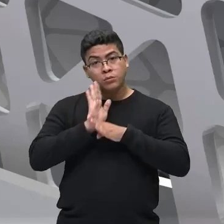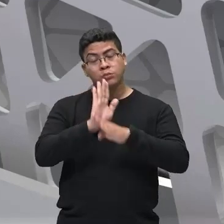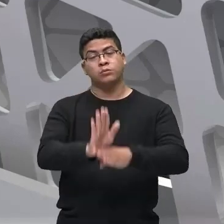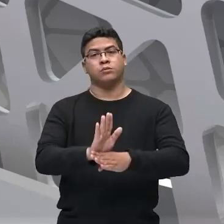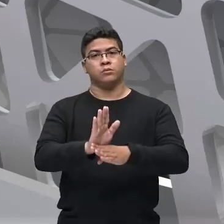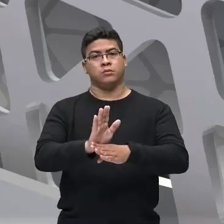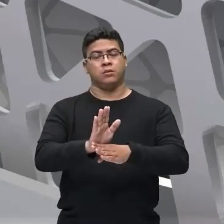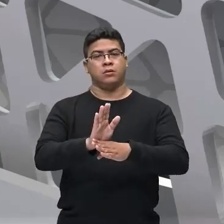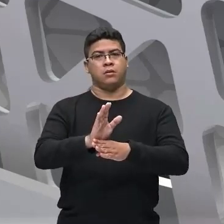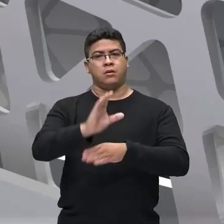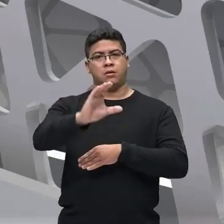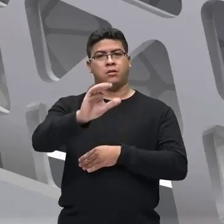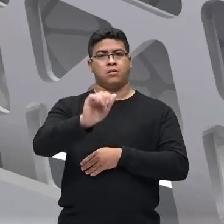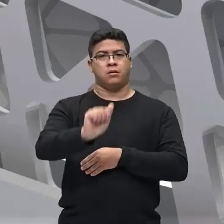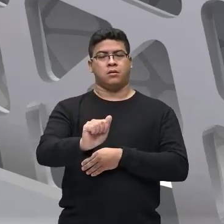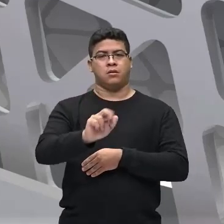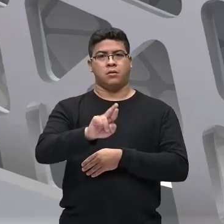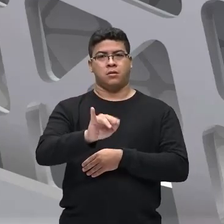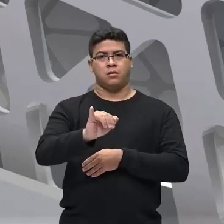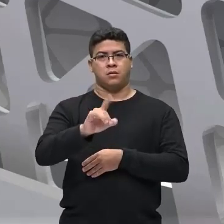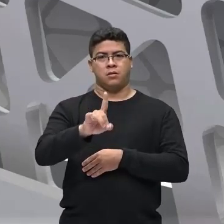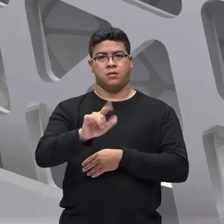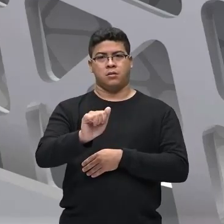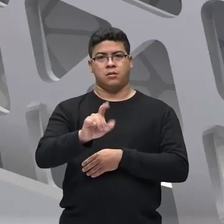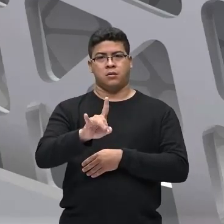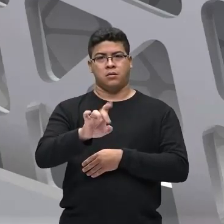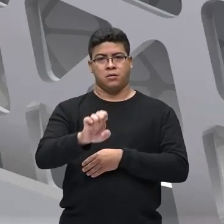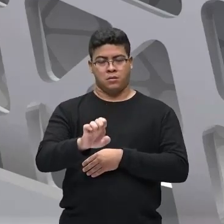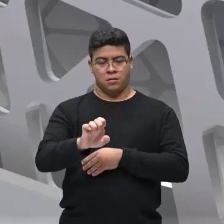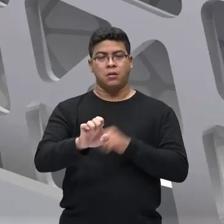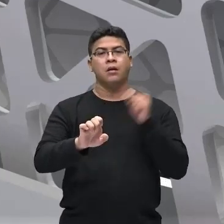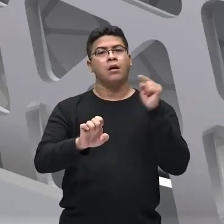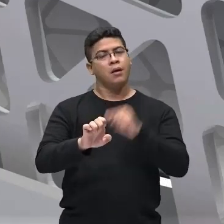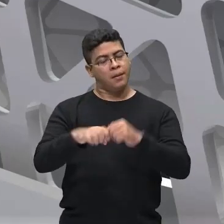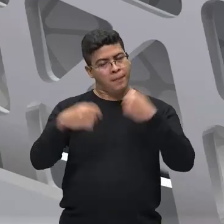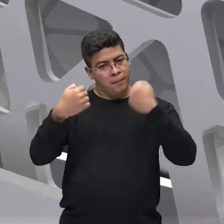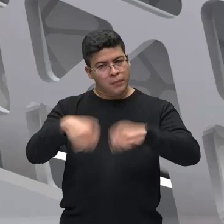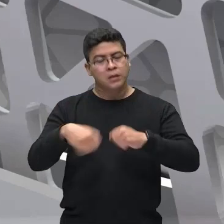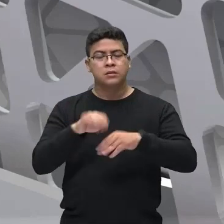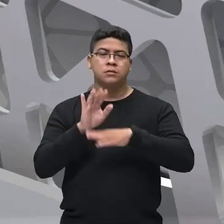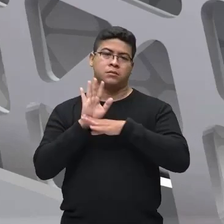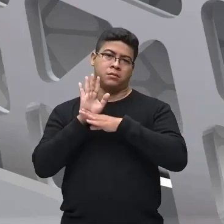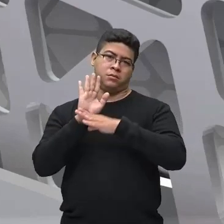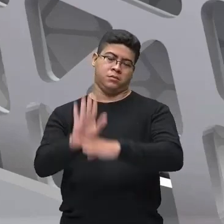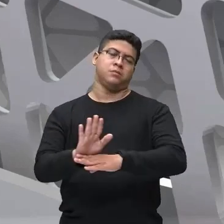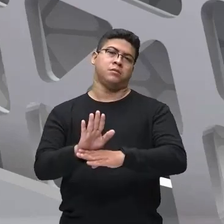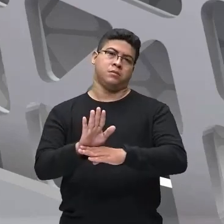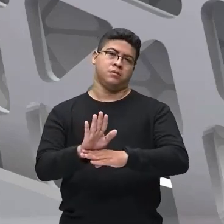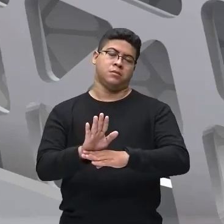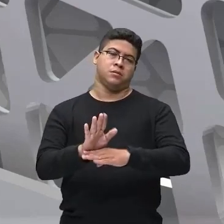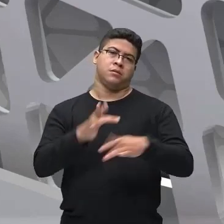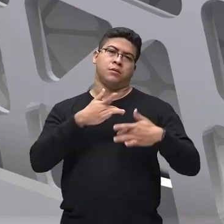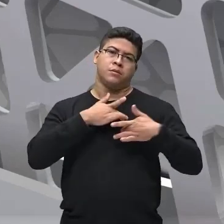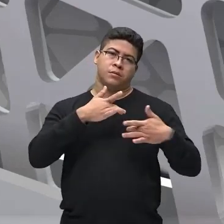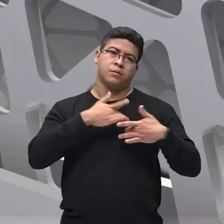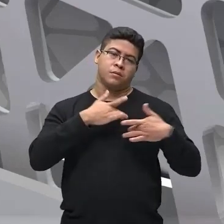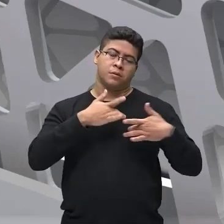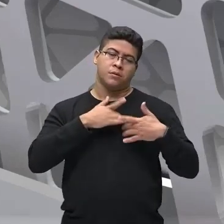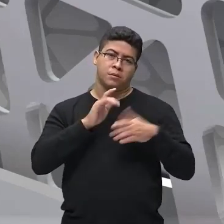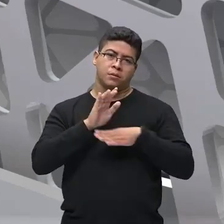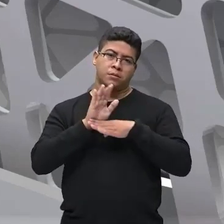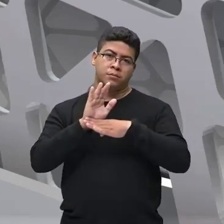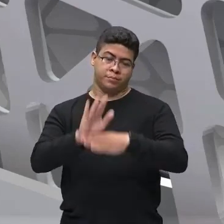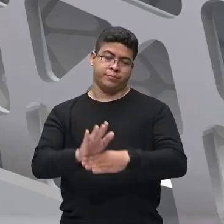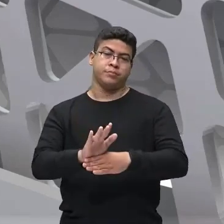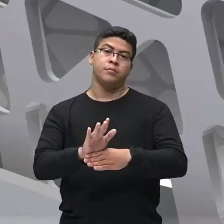impreterivelmente, porque ele diz que nesta crise de valores que as pessoas estão vivendo, onde